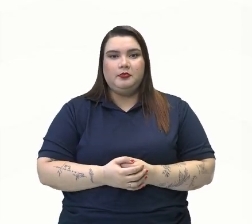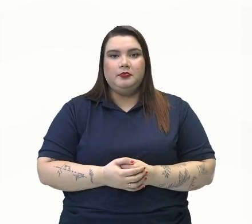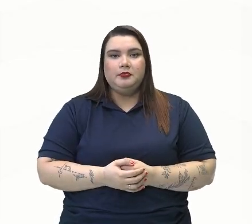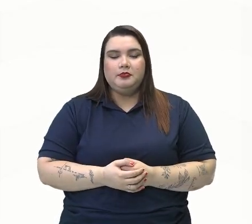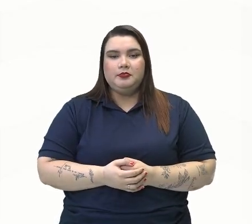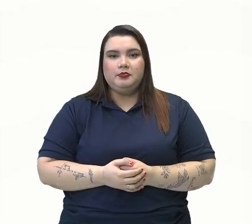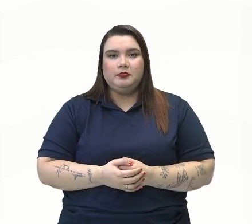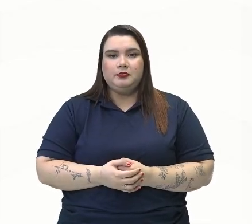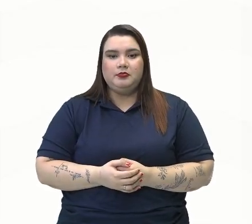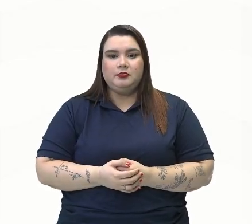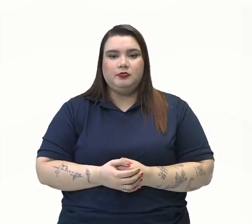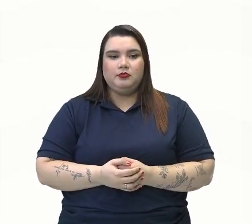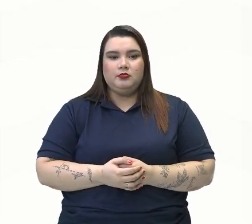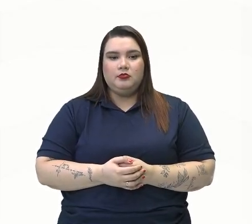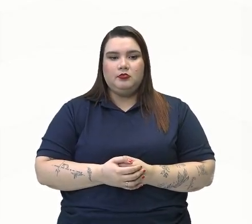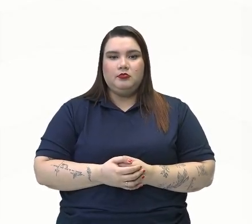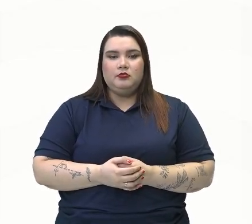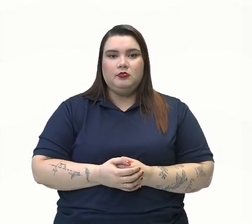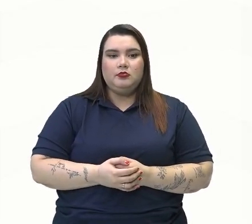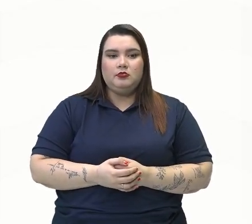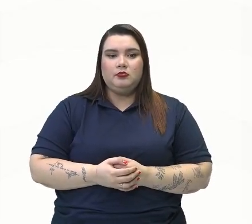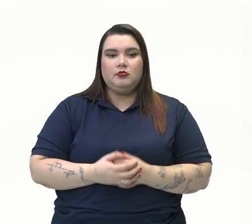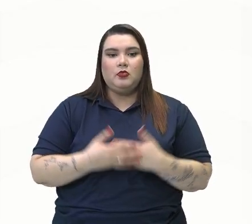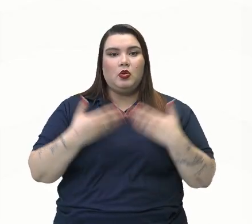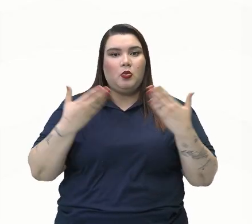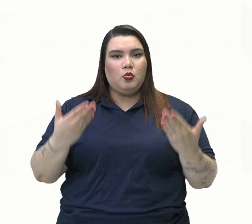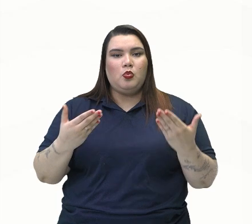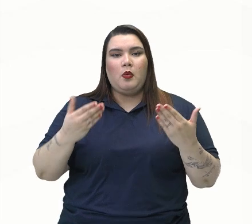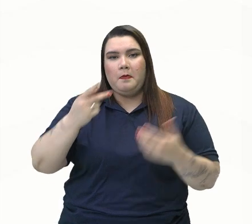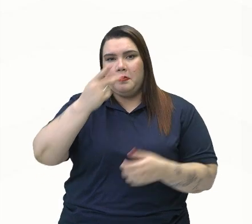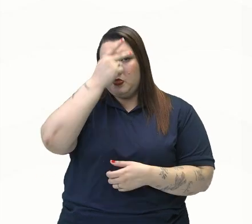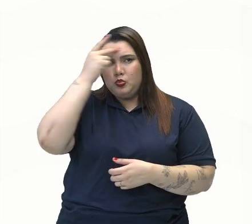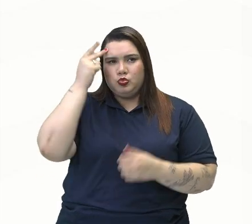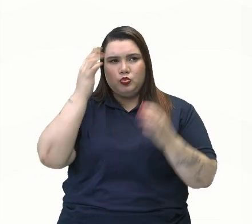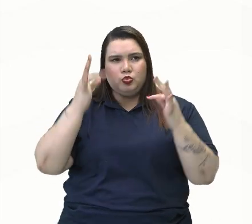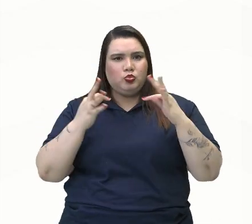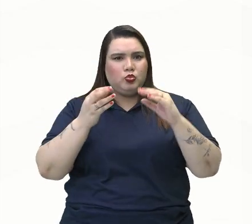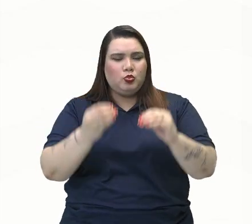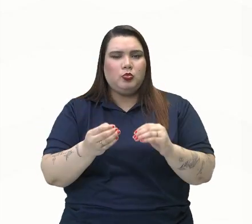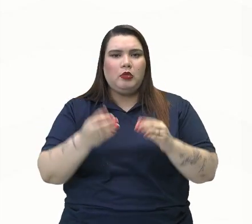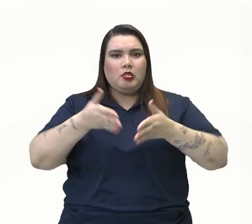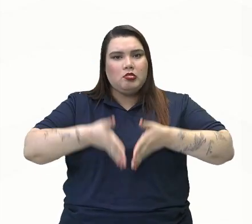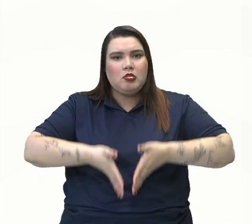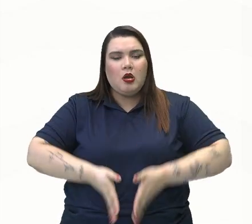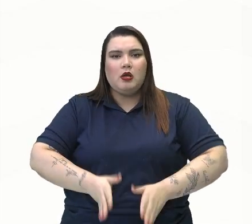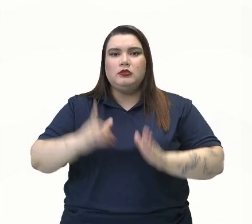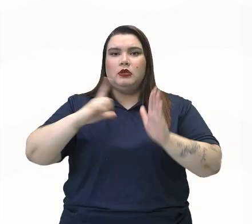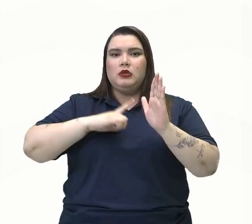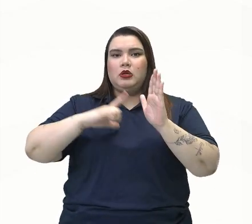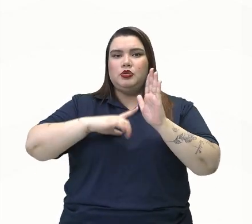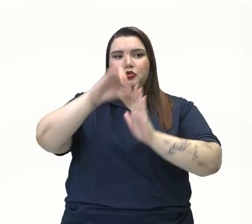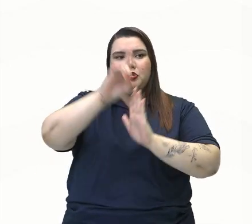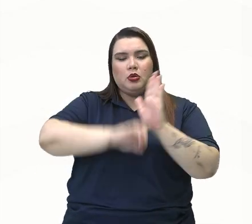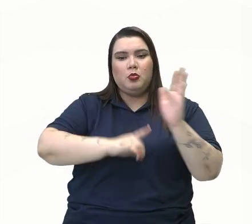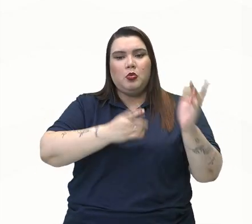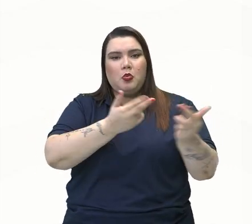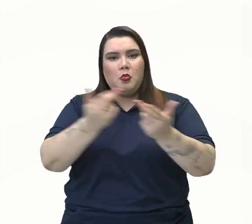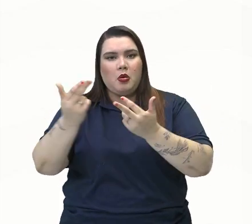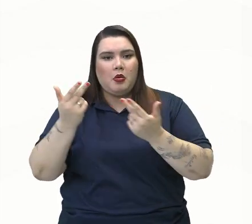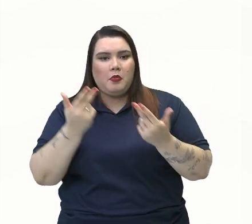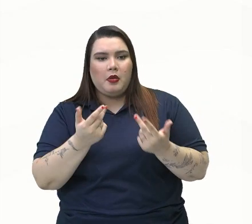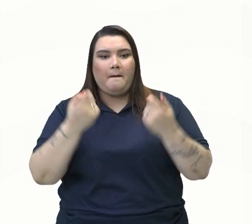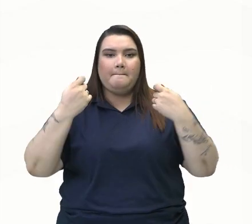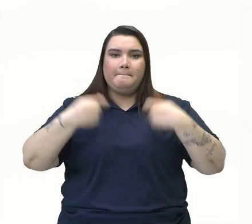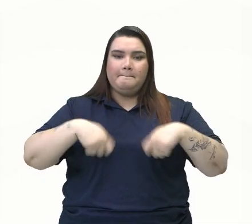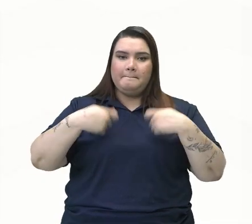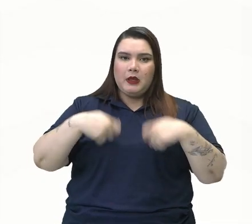be treated equally. Então, todo mundo nasce com os mesmos direitos e deve, né, ou deveria